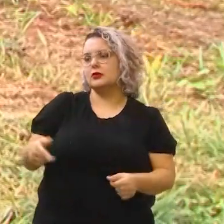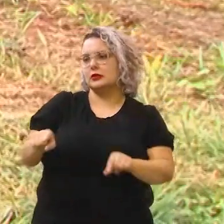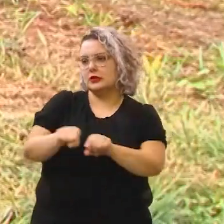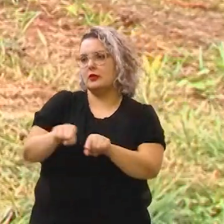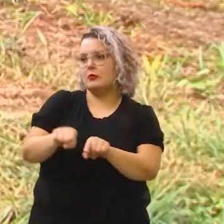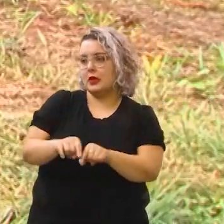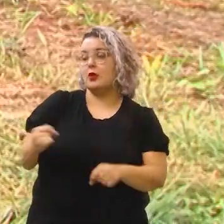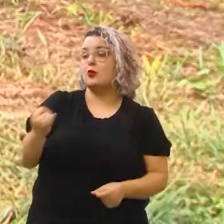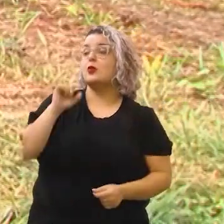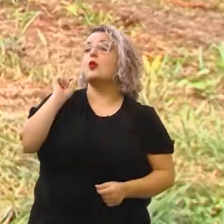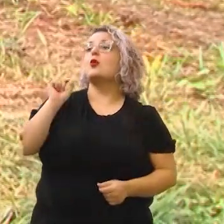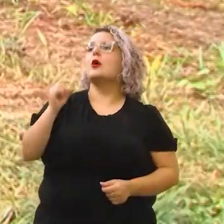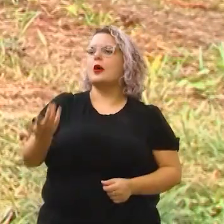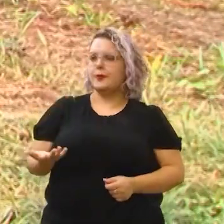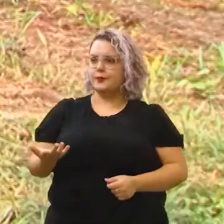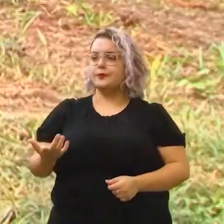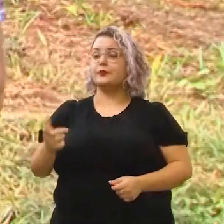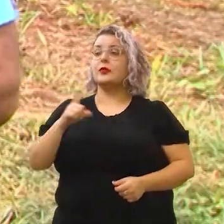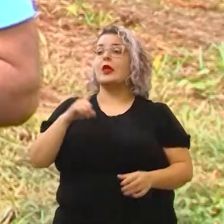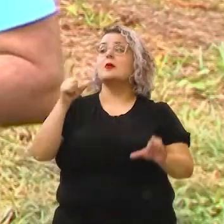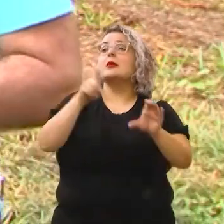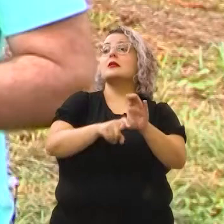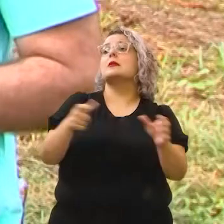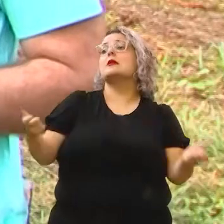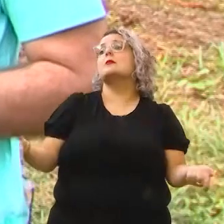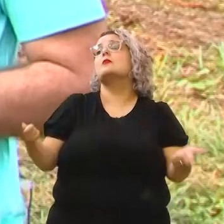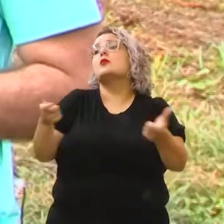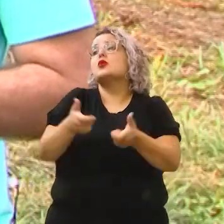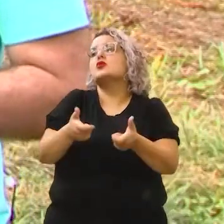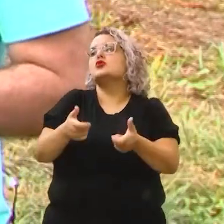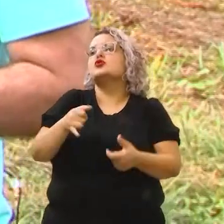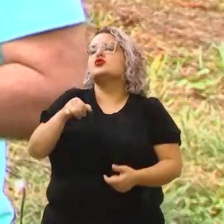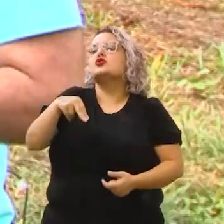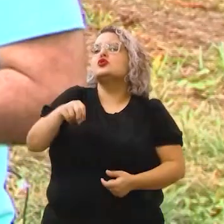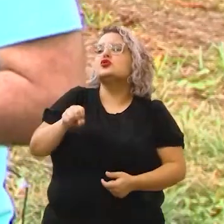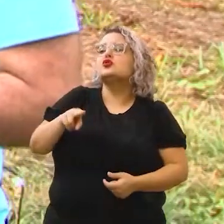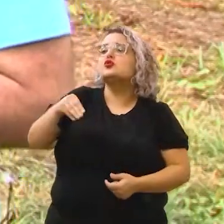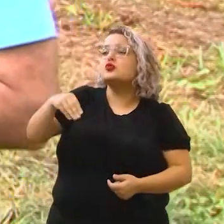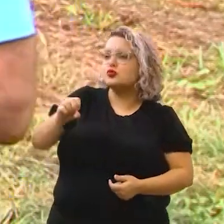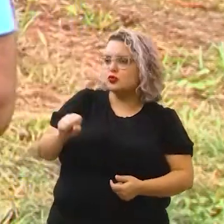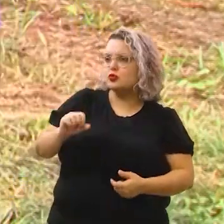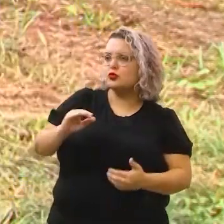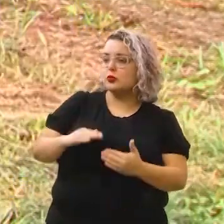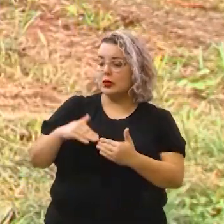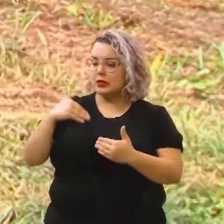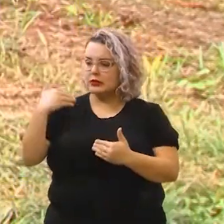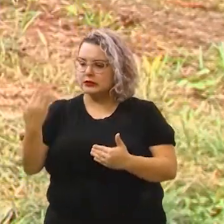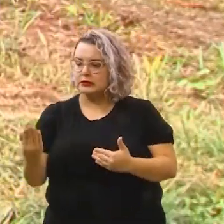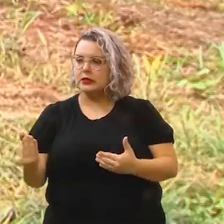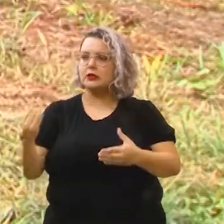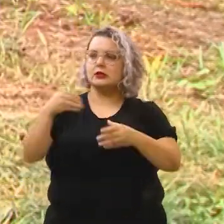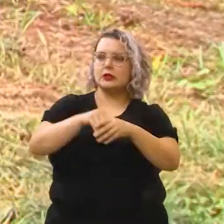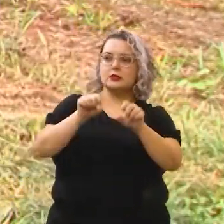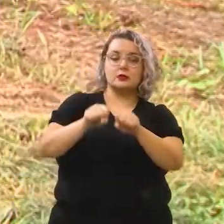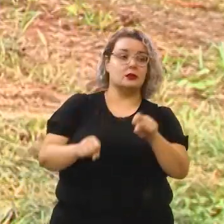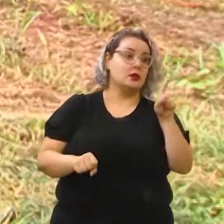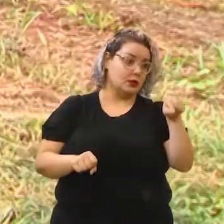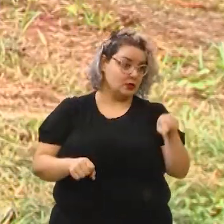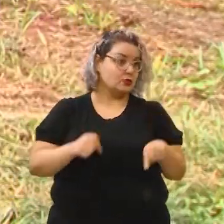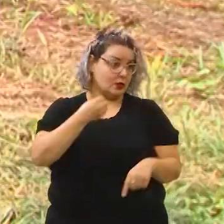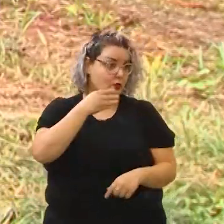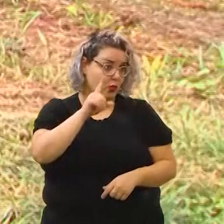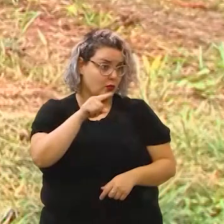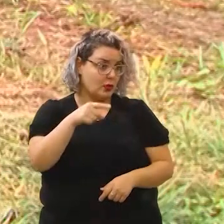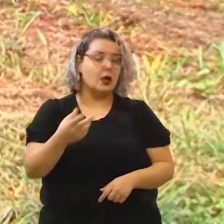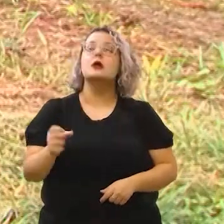Outras questões muito importantes uma dependência menor de insumos externos dentro desse sistema. Isso é muito bom,